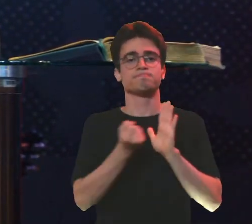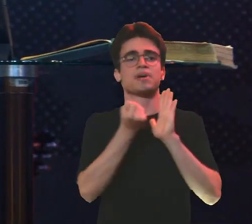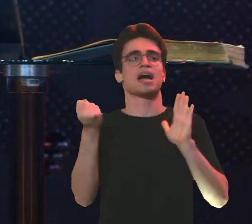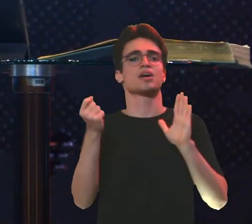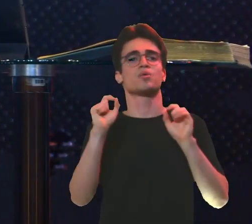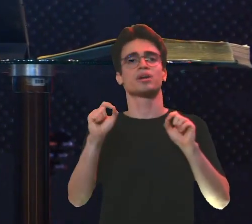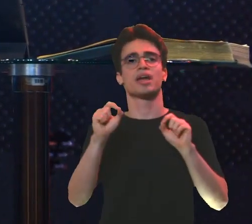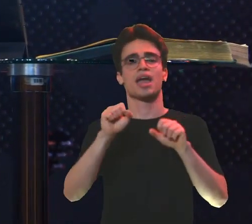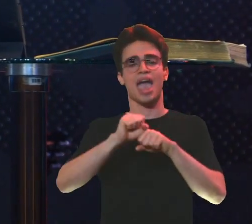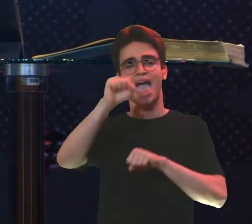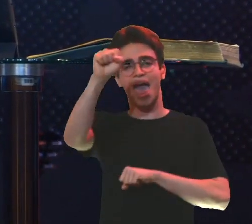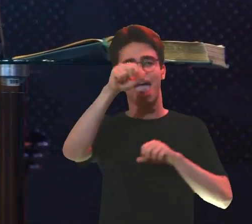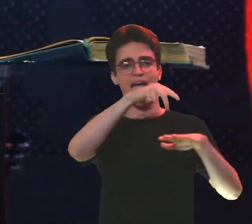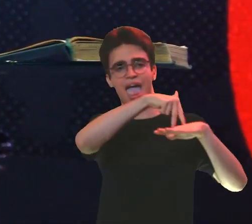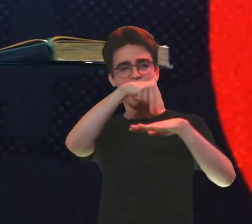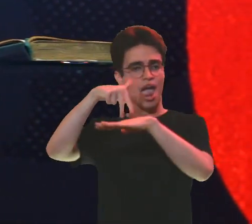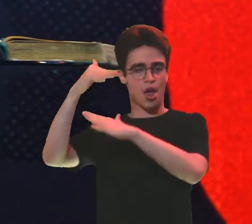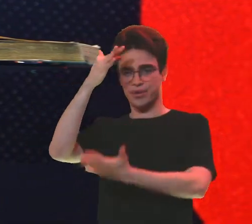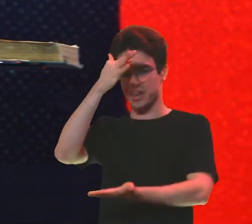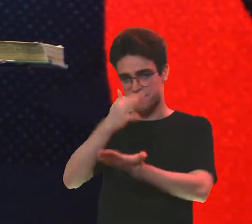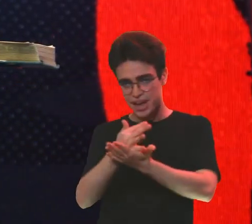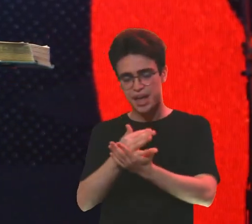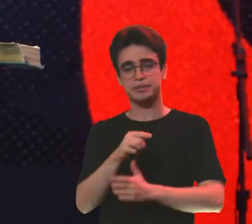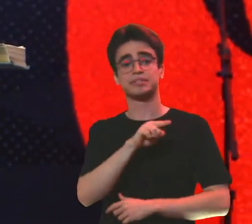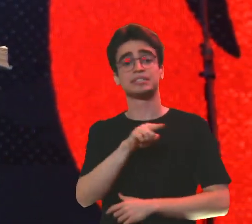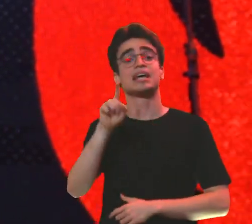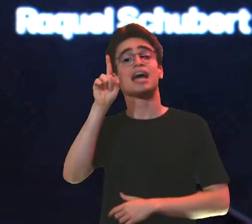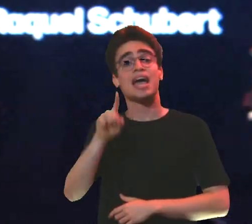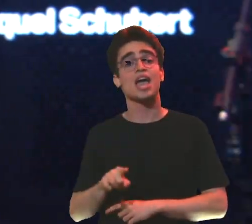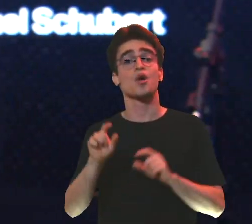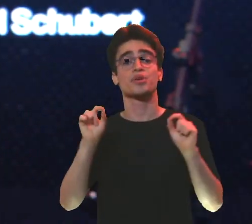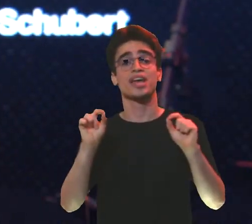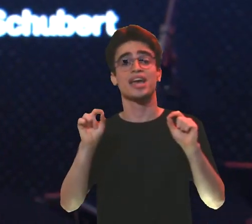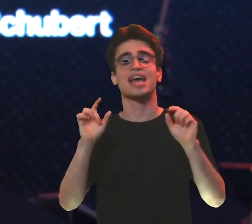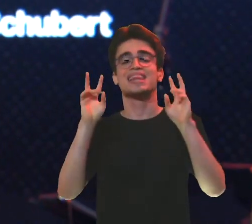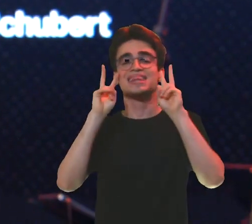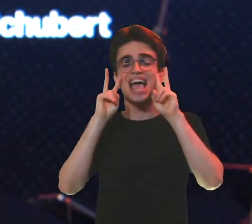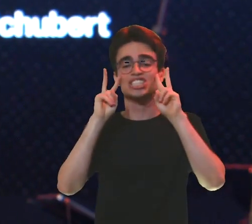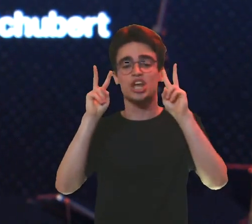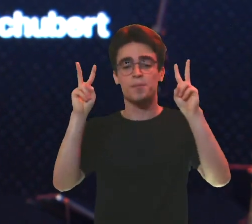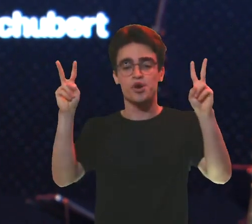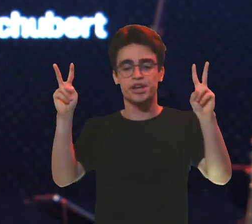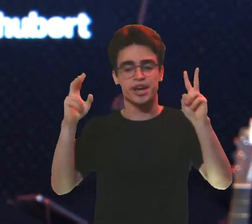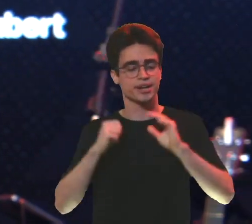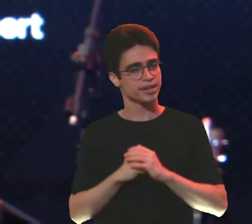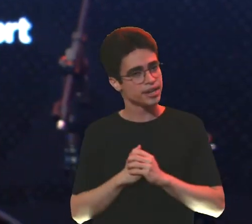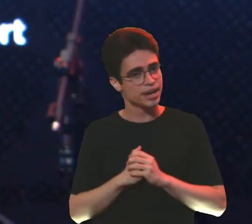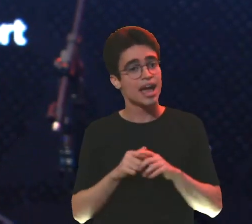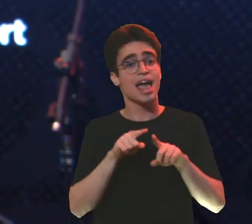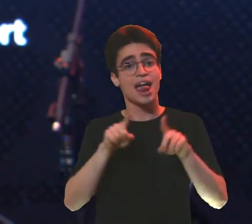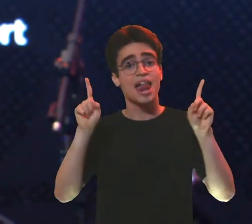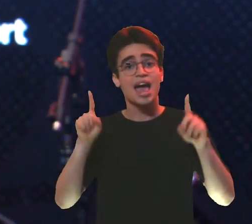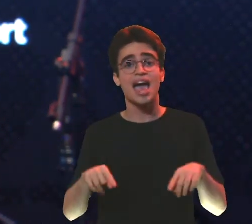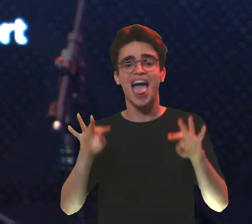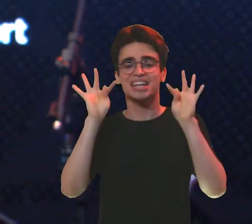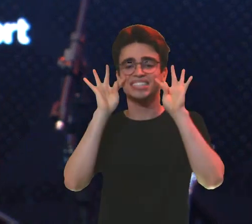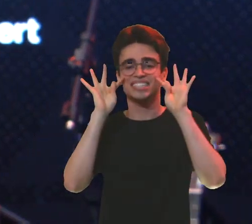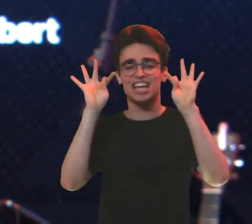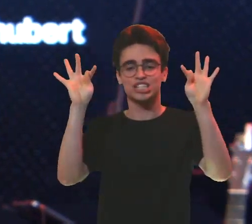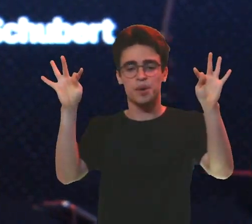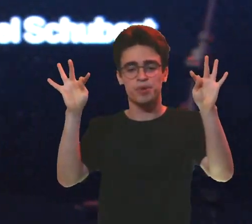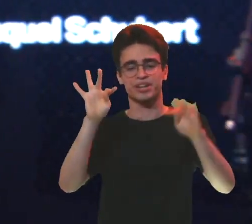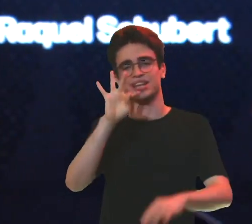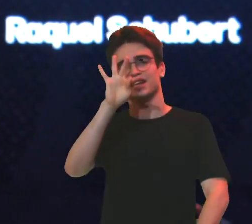heróis da fé, é que eles são testemunhas. Eles são peregrinos, mas eles são